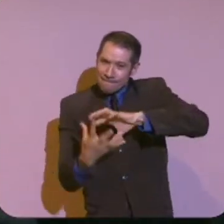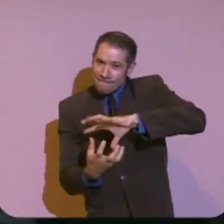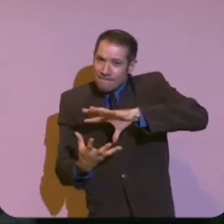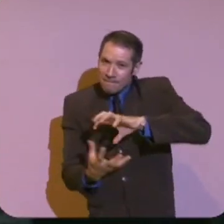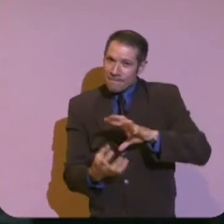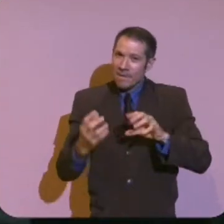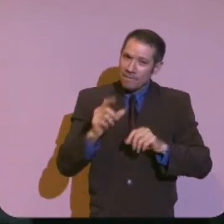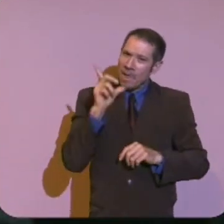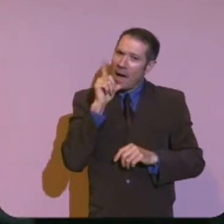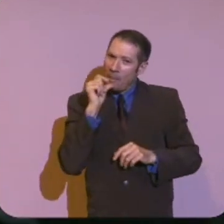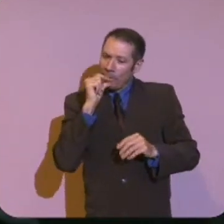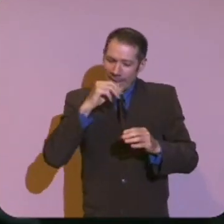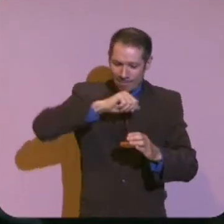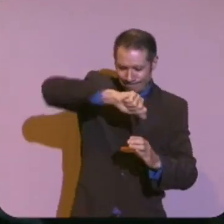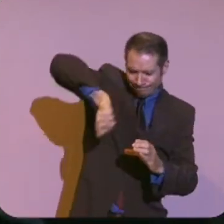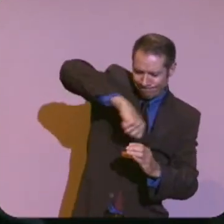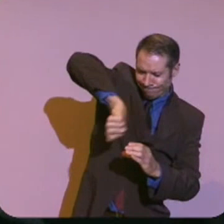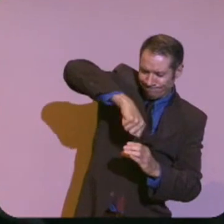vai molhar,